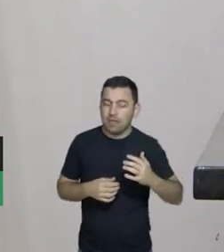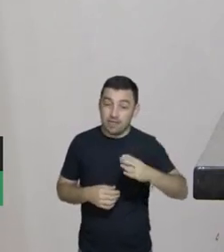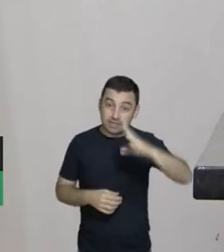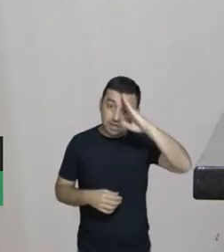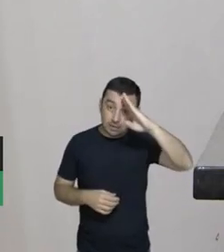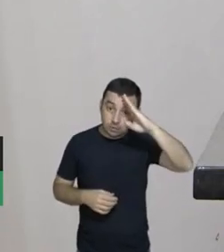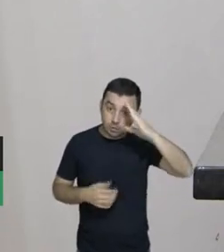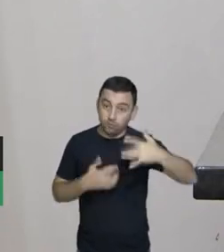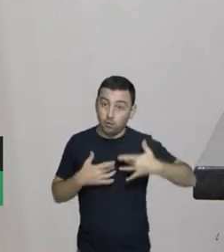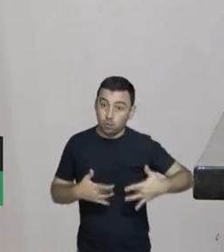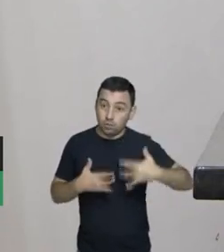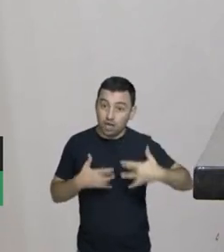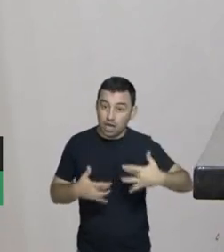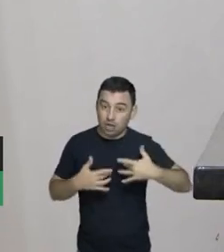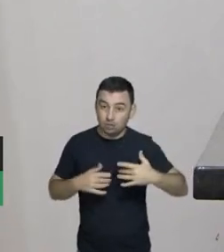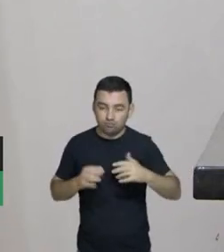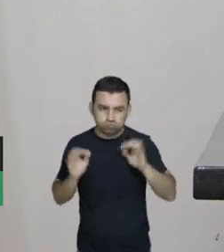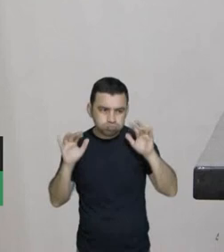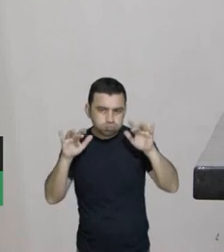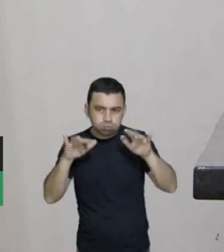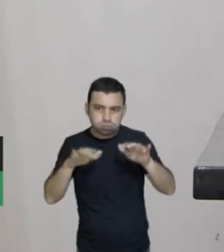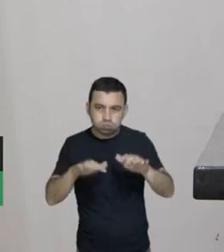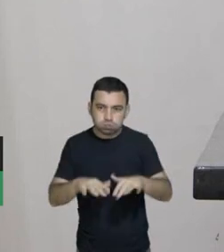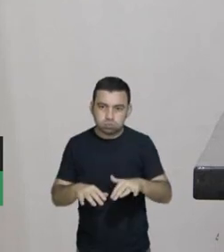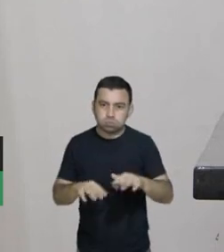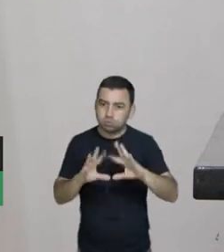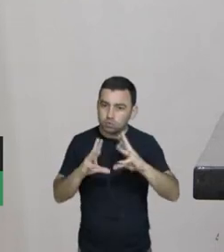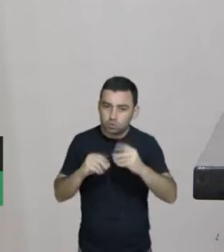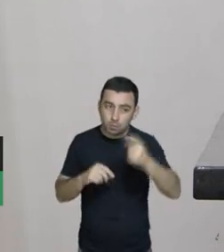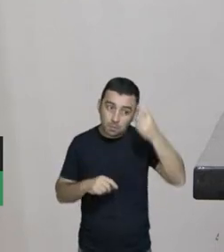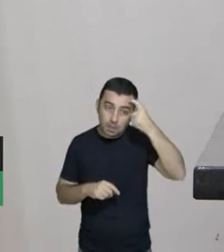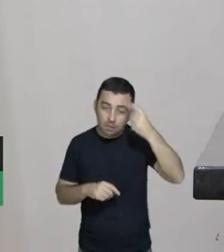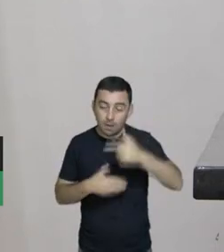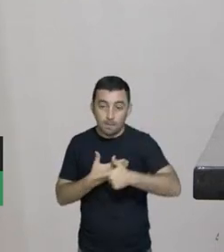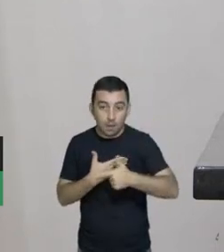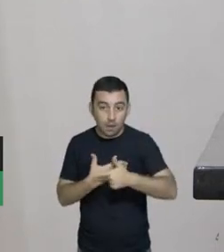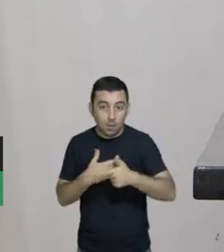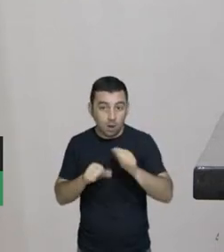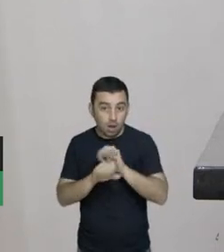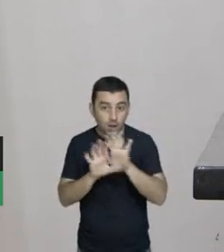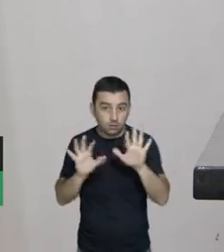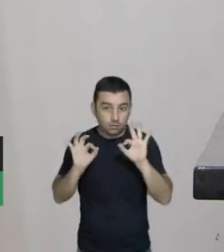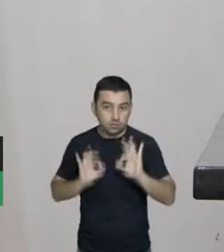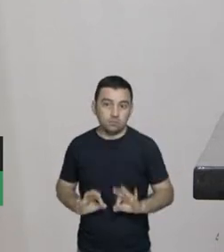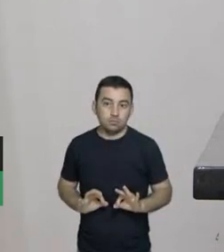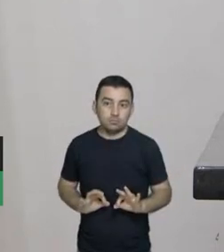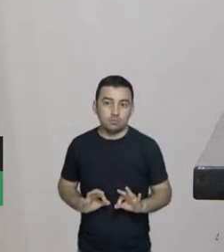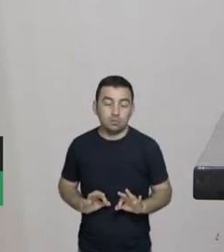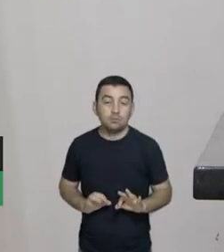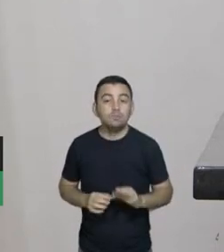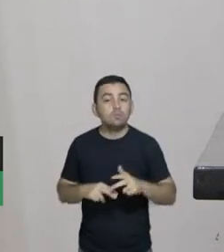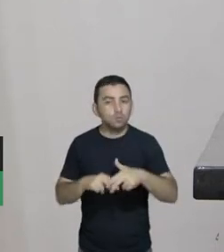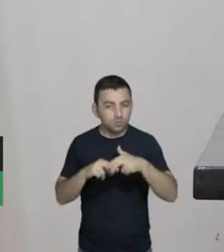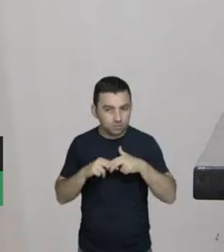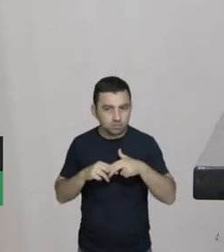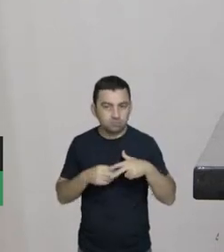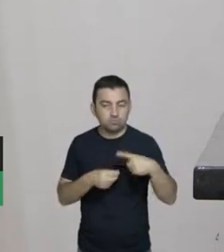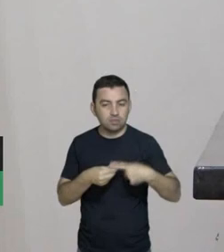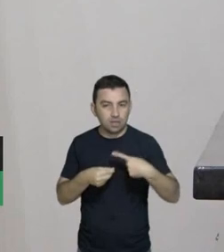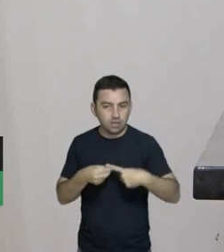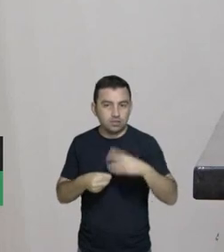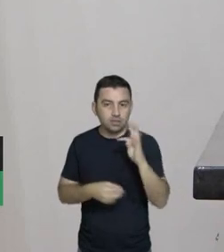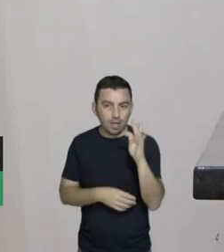voluntários numa missão única, onde todos têm seu papel muito claro. Por isso que o município de Taió, além de toda a